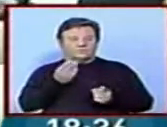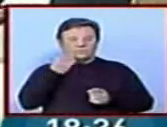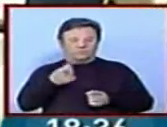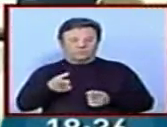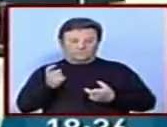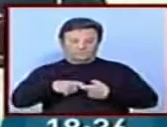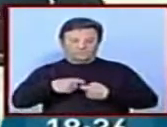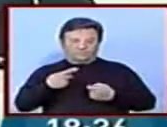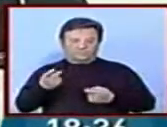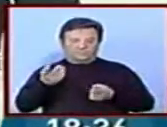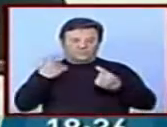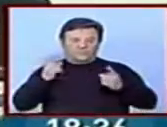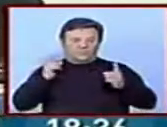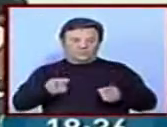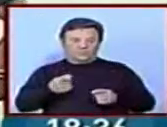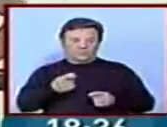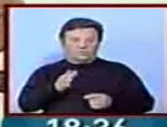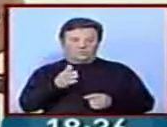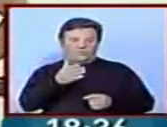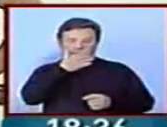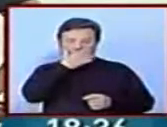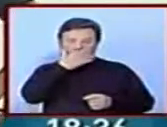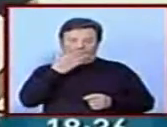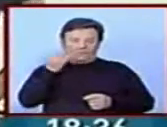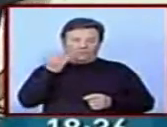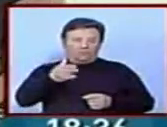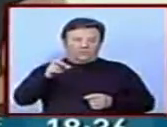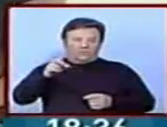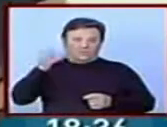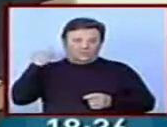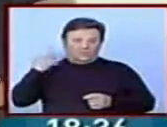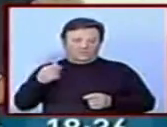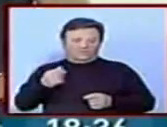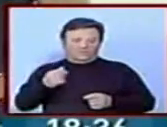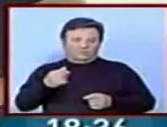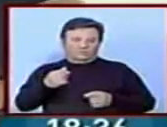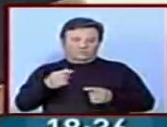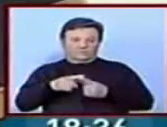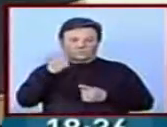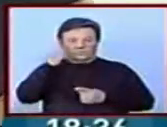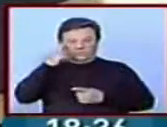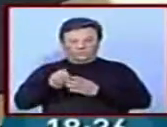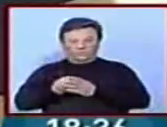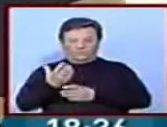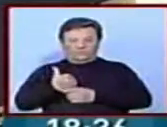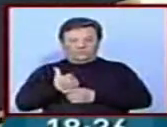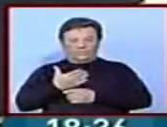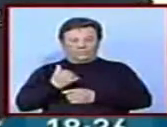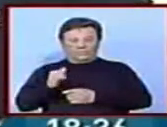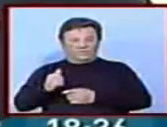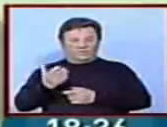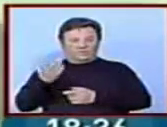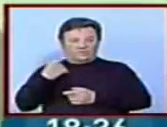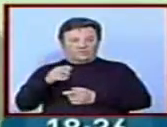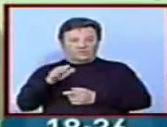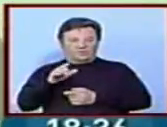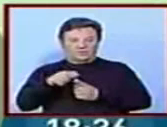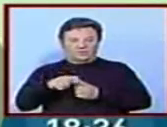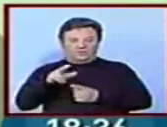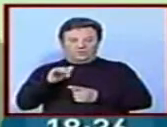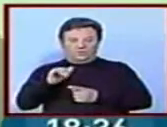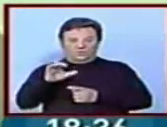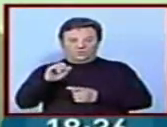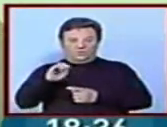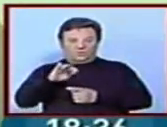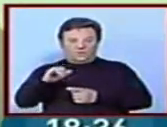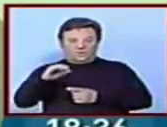é uma parceria que começou cerca de 2008. Um dos fundadores da empresa, o João Correia, é cá, portanto, docente,